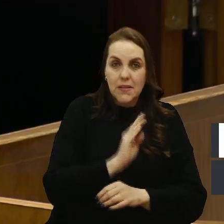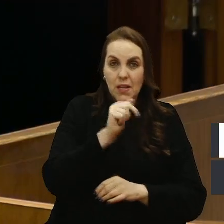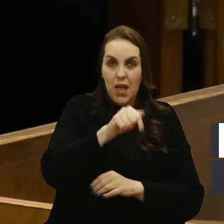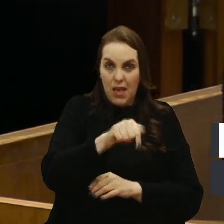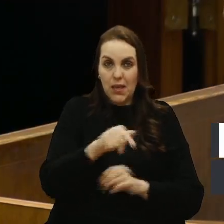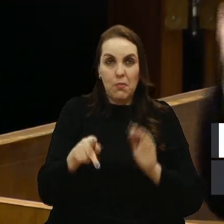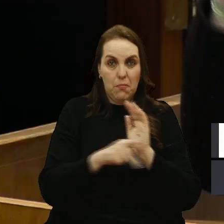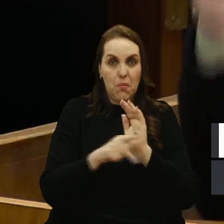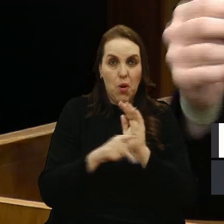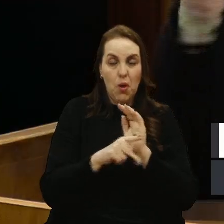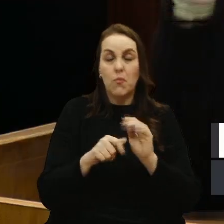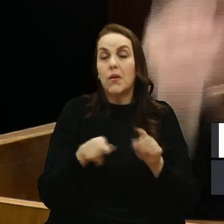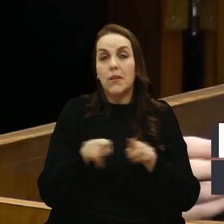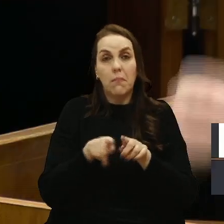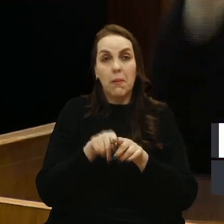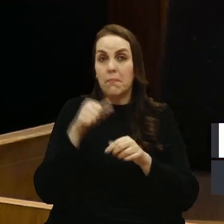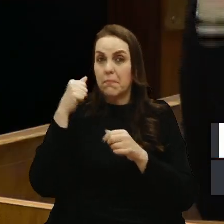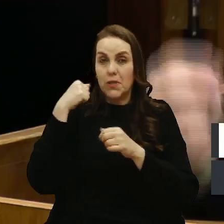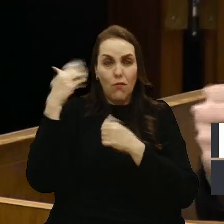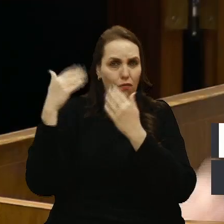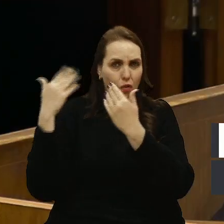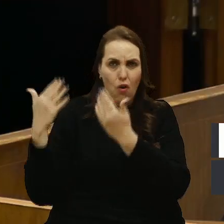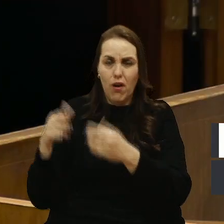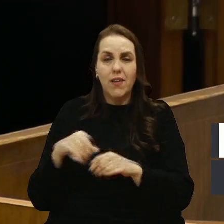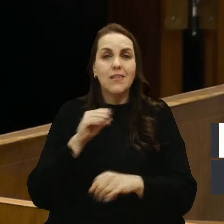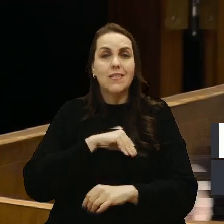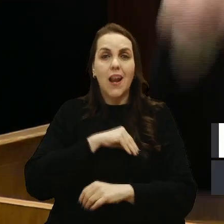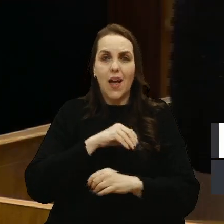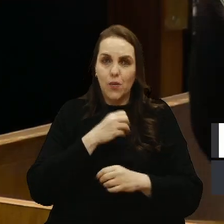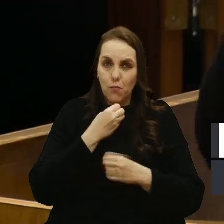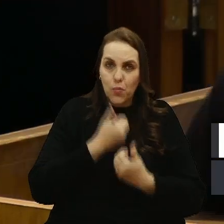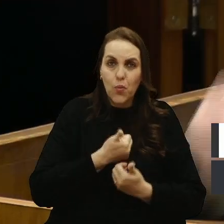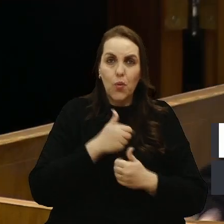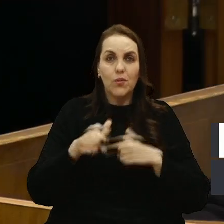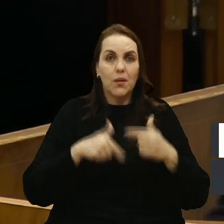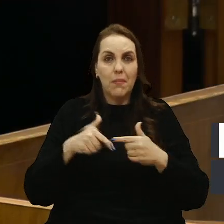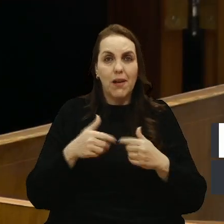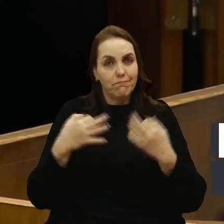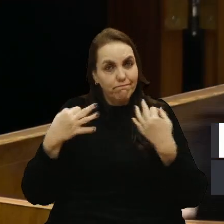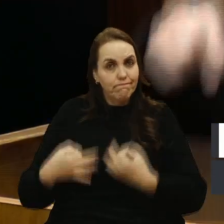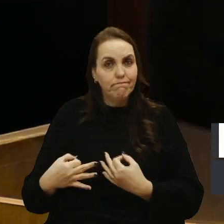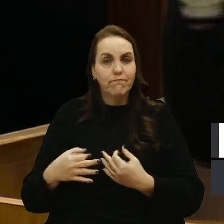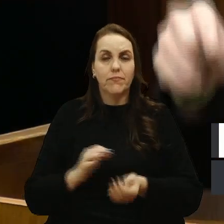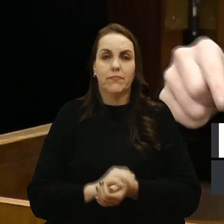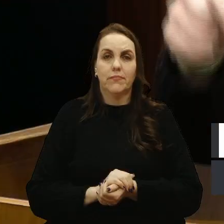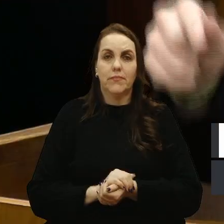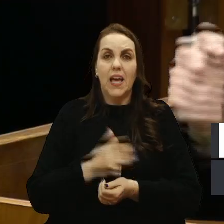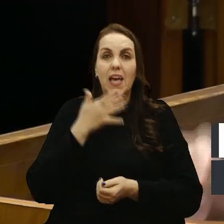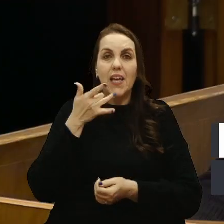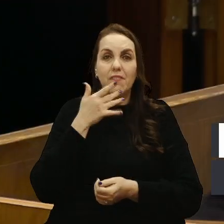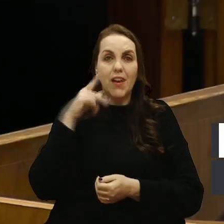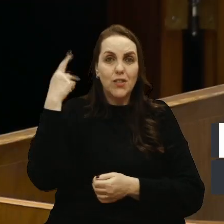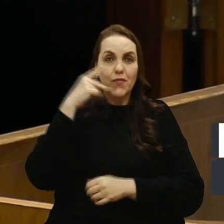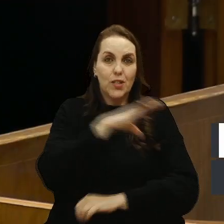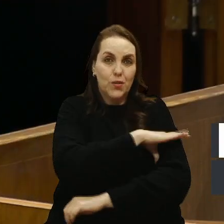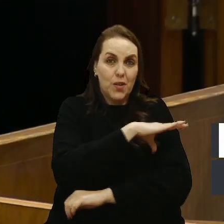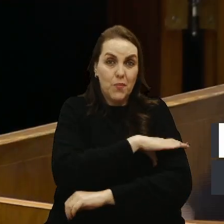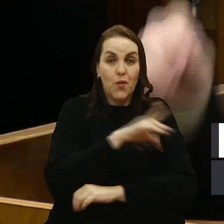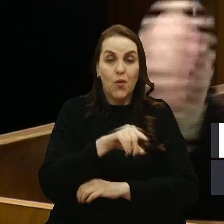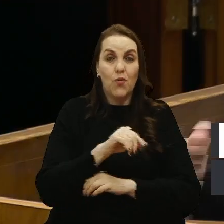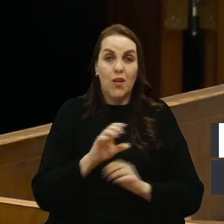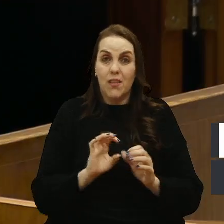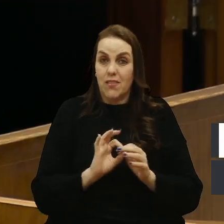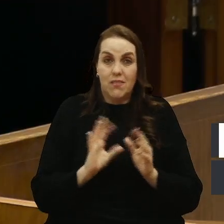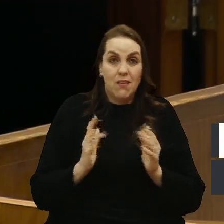são daqui tenham salário decente, trabalho decente. E é fácil, vereador Ramon, defender caridade.